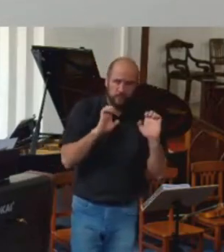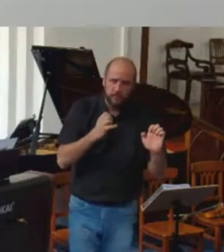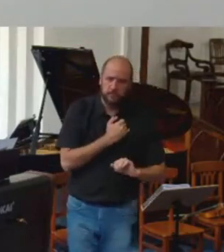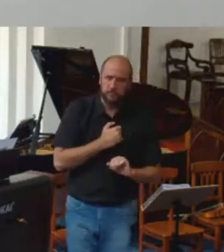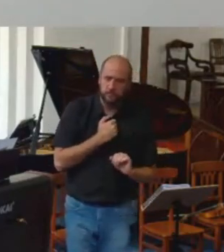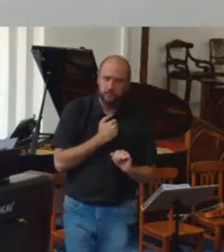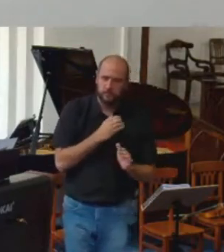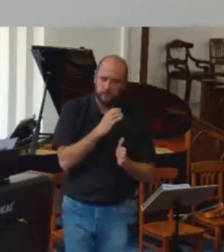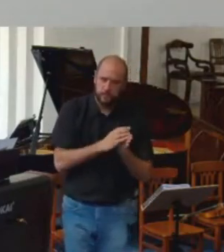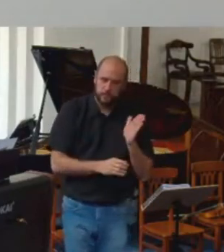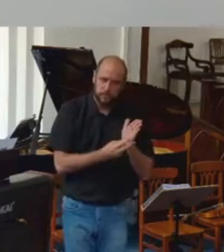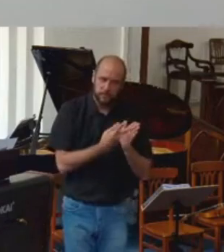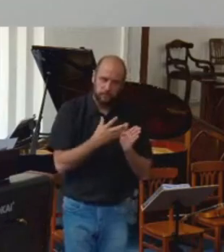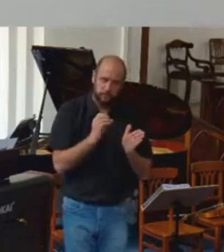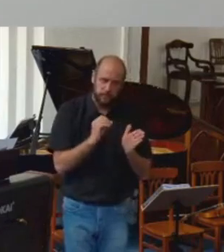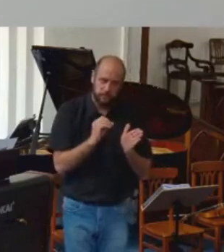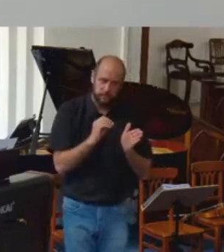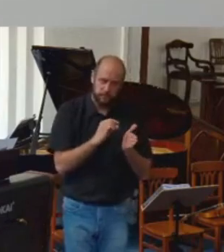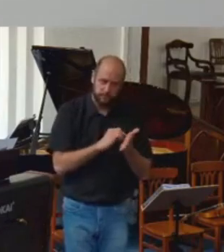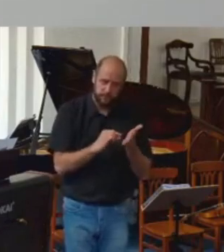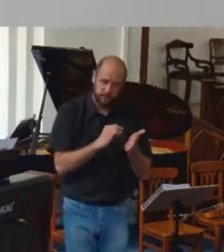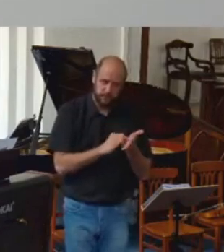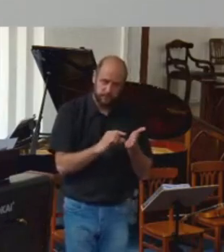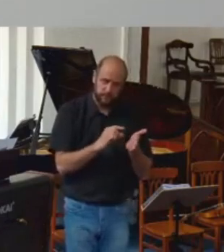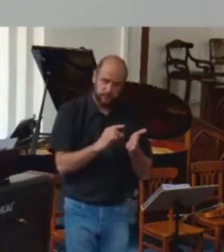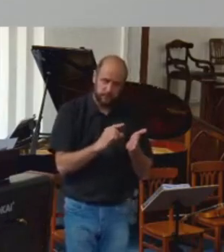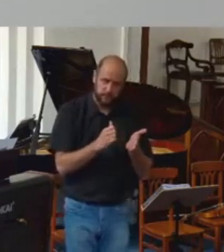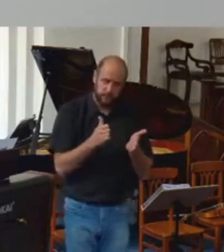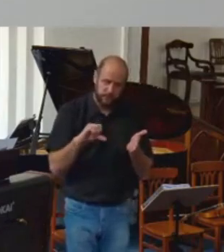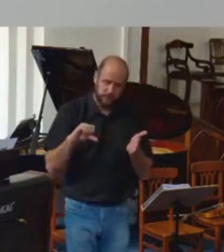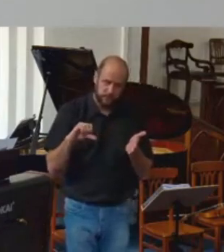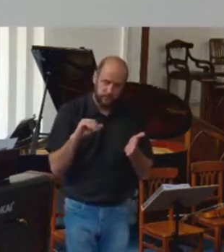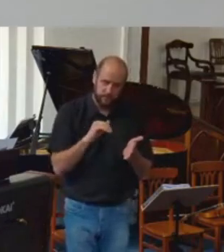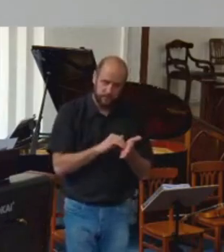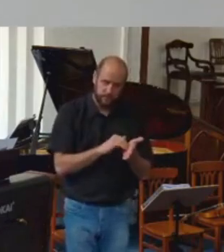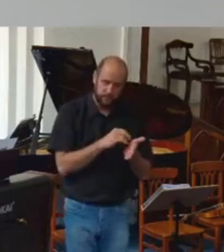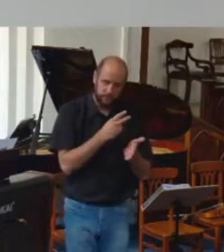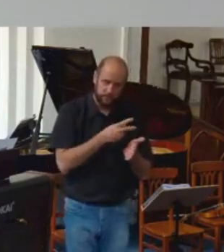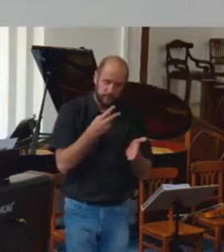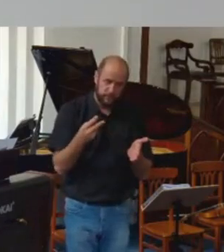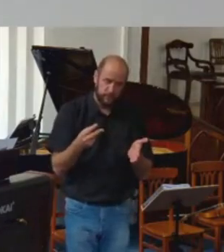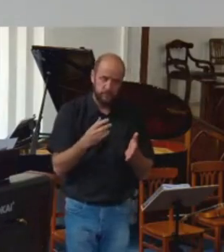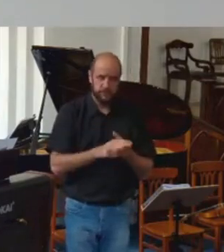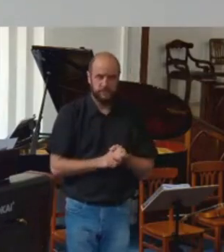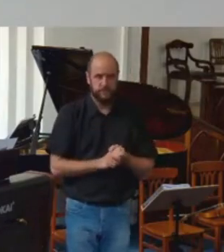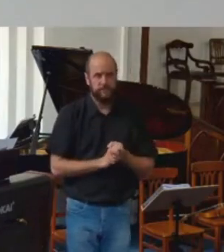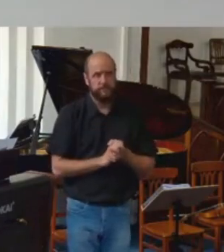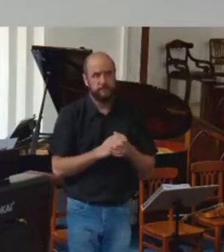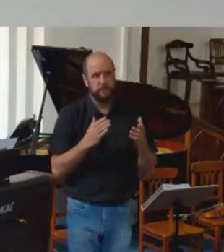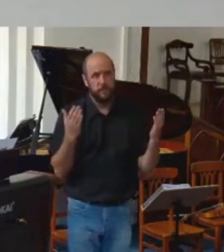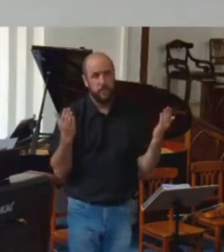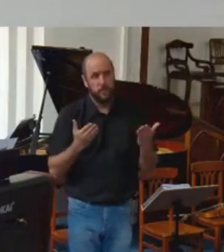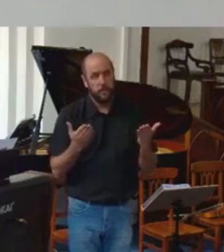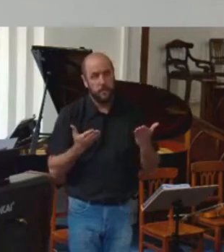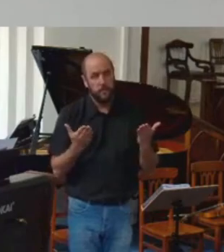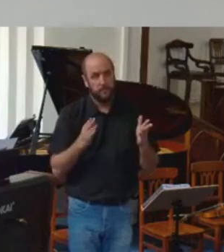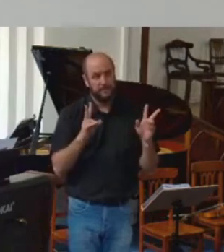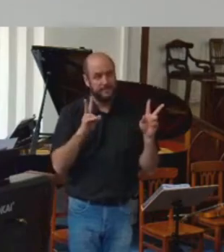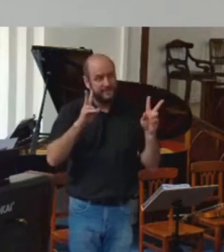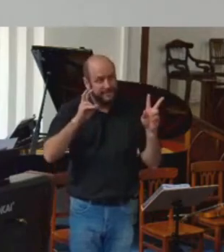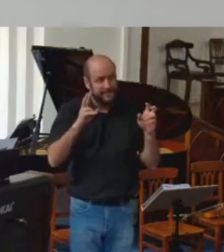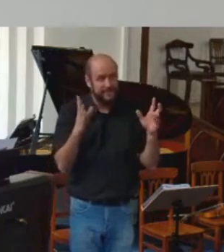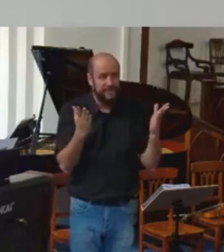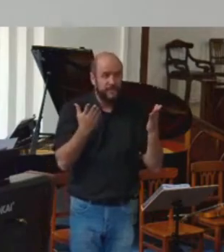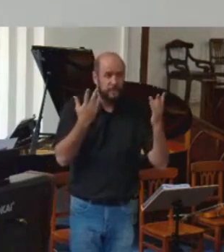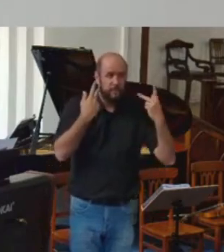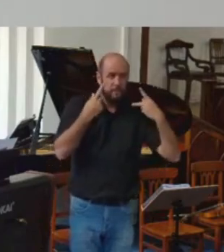Evangelho de João, capítulo 20, versículos 19 a 22. Hoje, o tema da